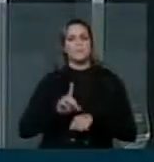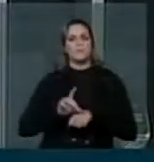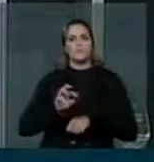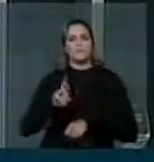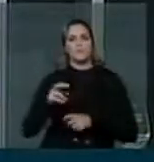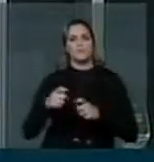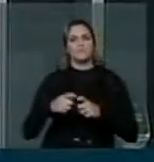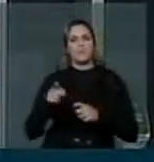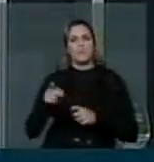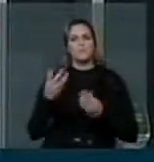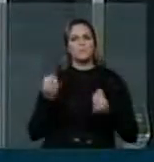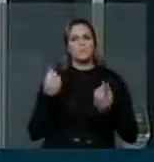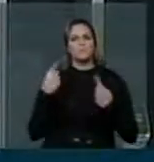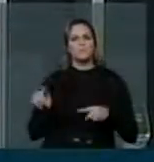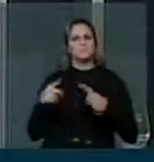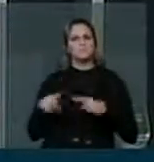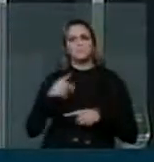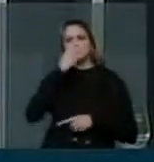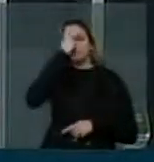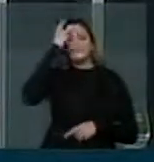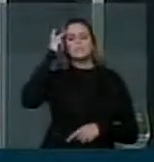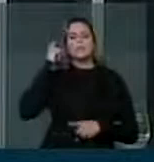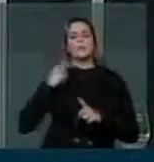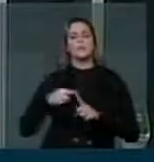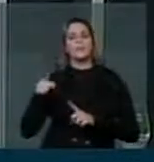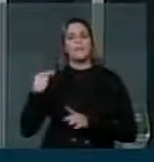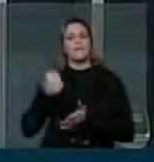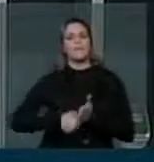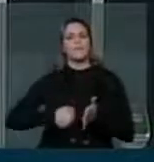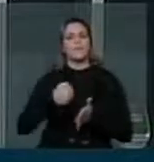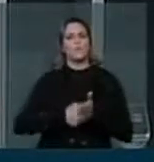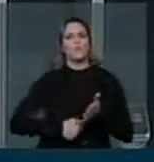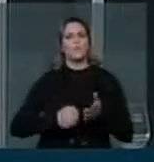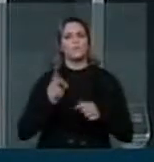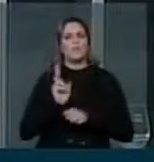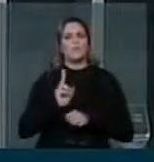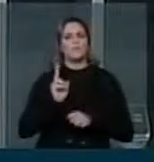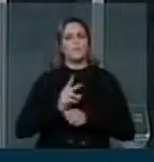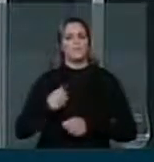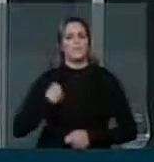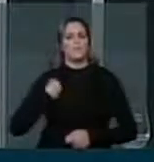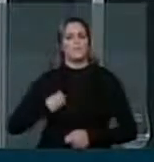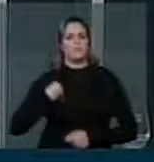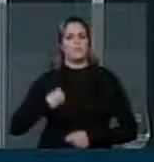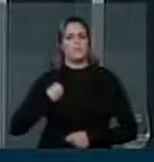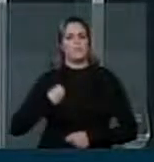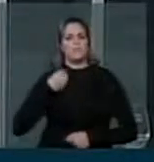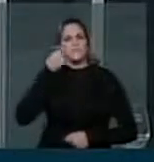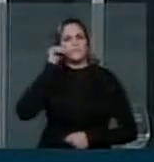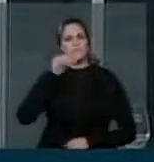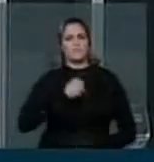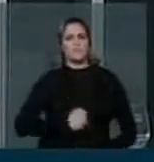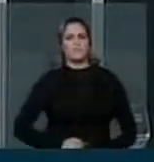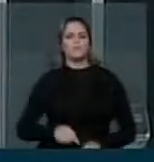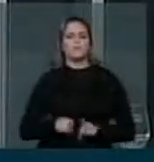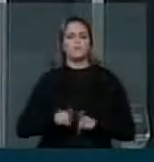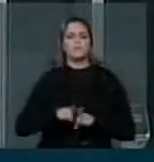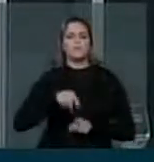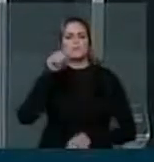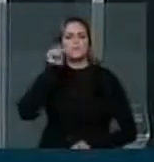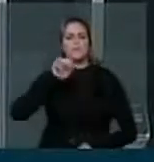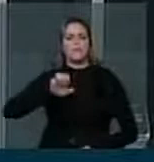de perseguições e ameaças pela sua luta intransigente em defesa da vida. Da mesma forma, Elba